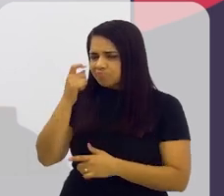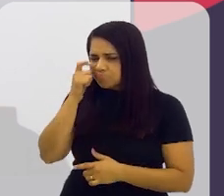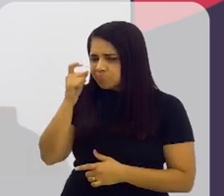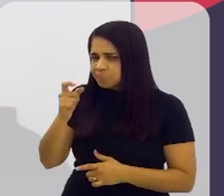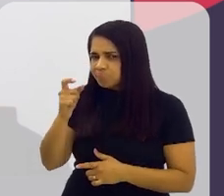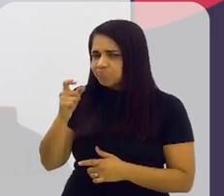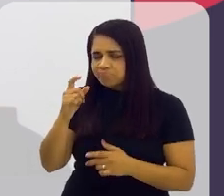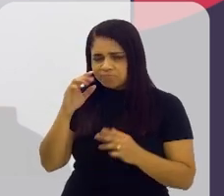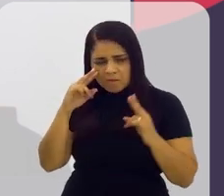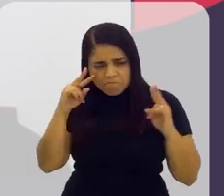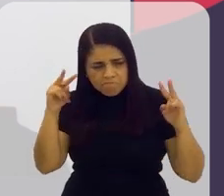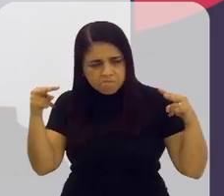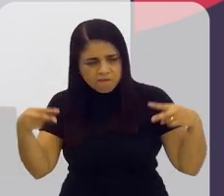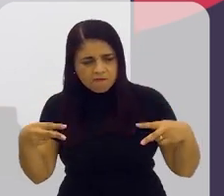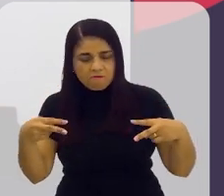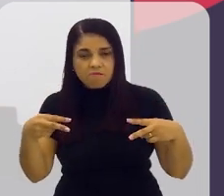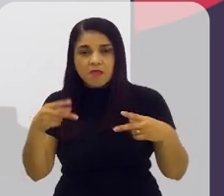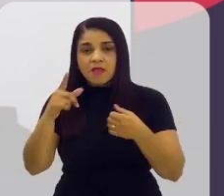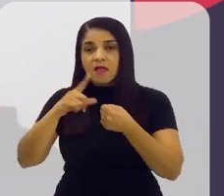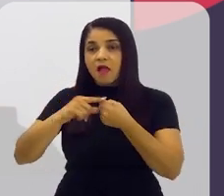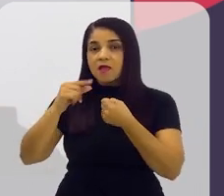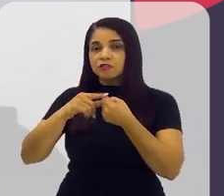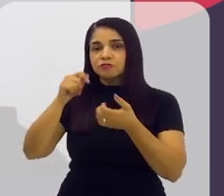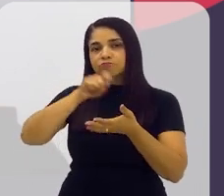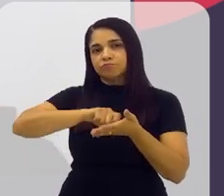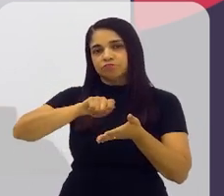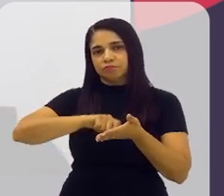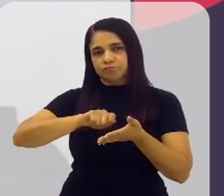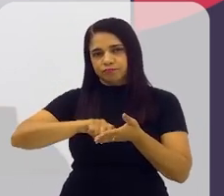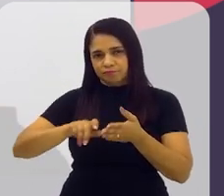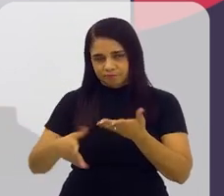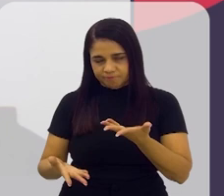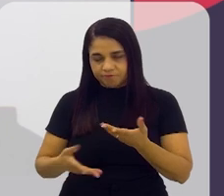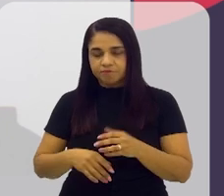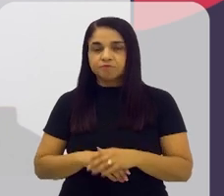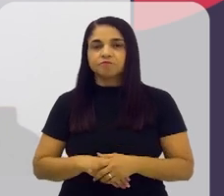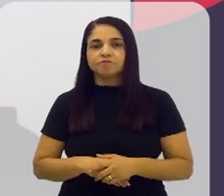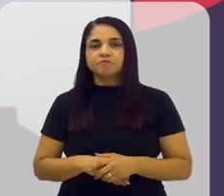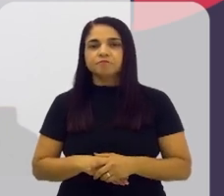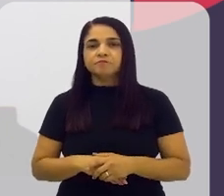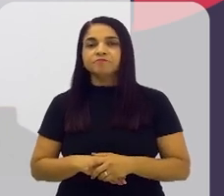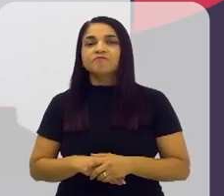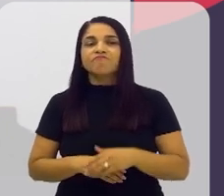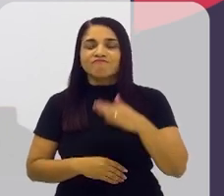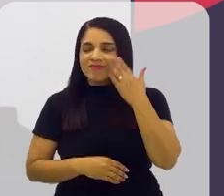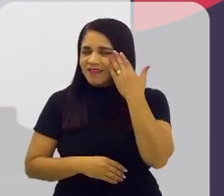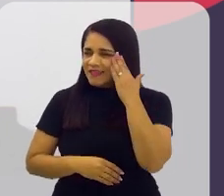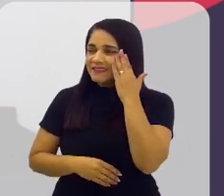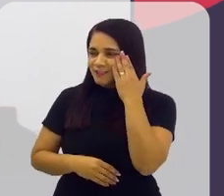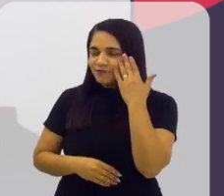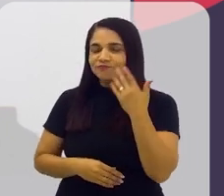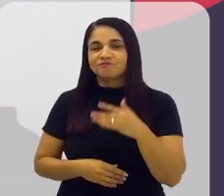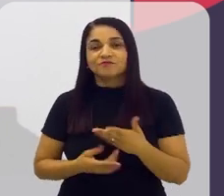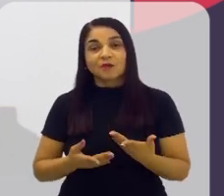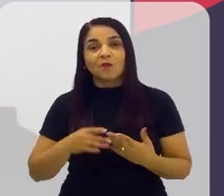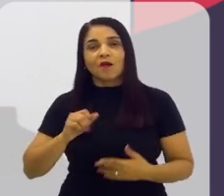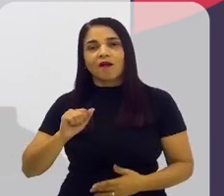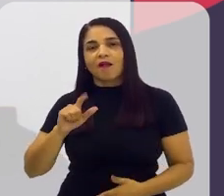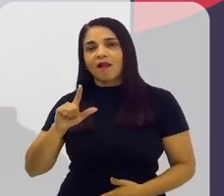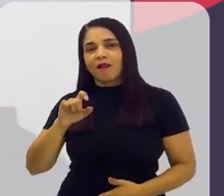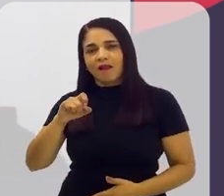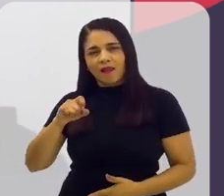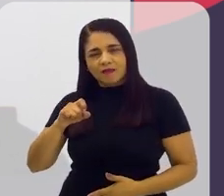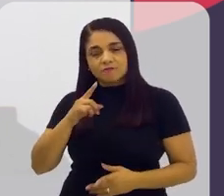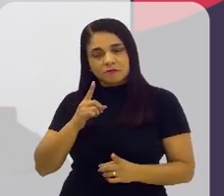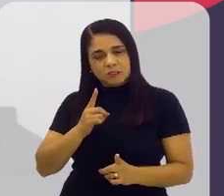que chamou a atenção da gente para poder começar a escrever o artigo, de fato. Entendi. Alex, você